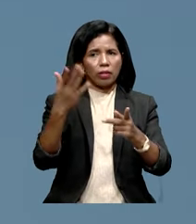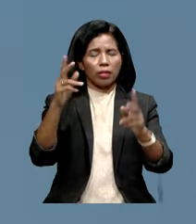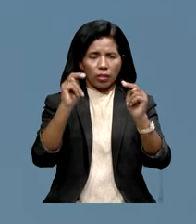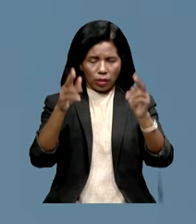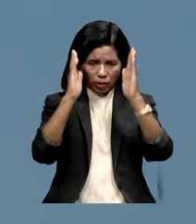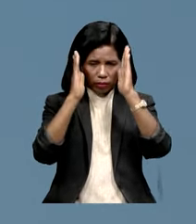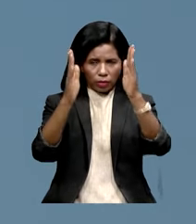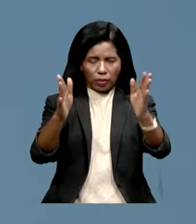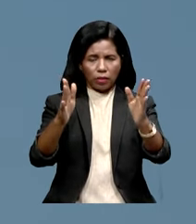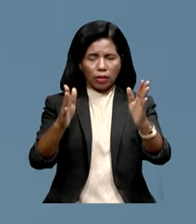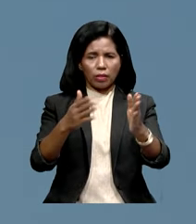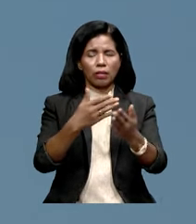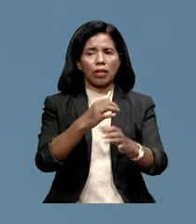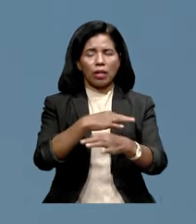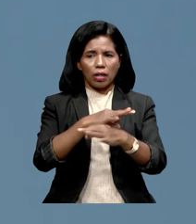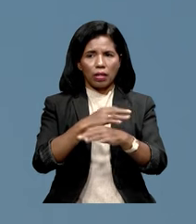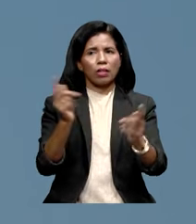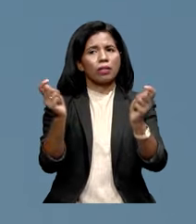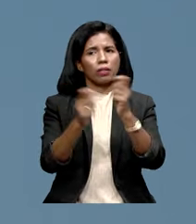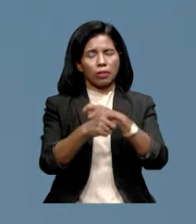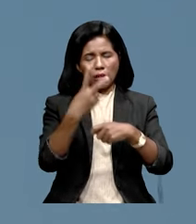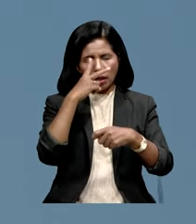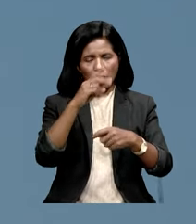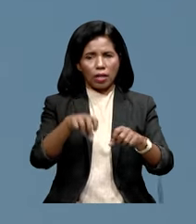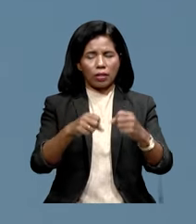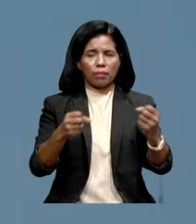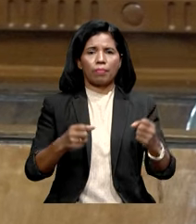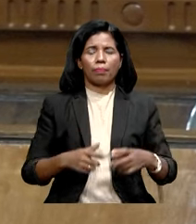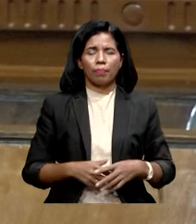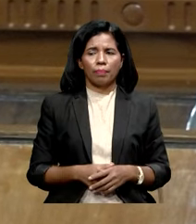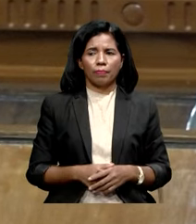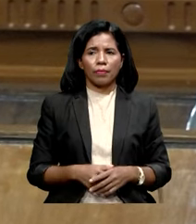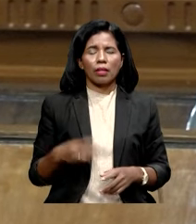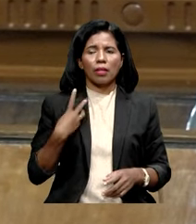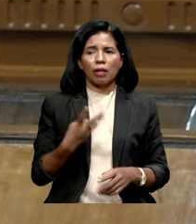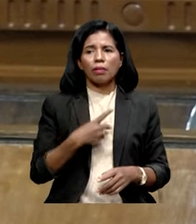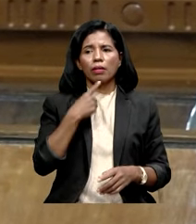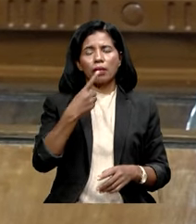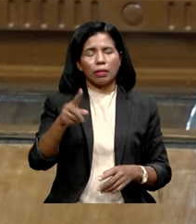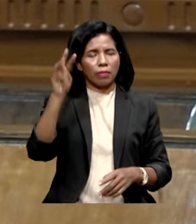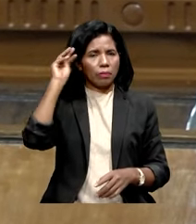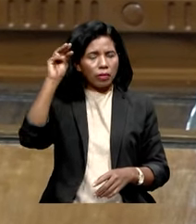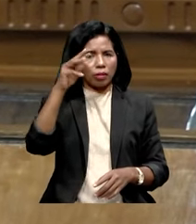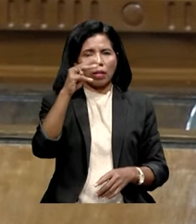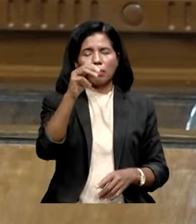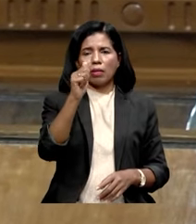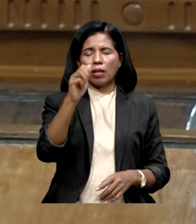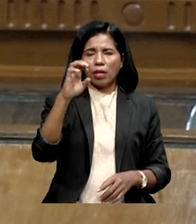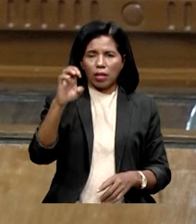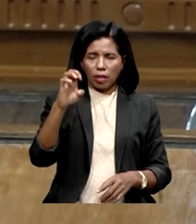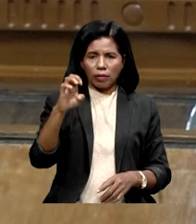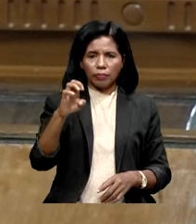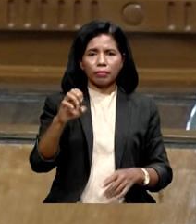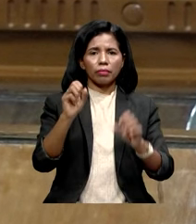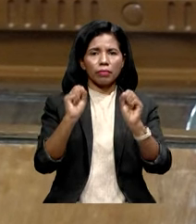tensang perbelat halaman tensang troka kondo kondisang ladiakan kami si invia ba ministerio mistrang estatal